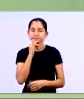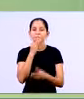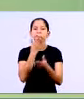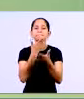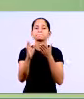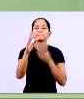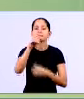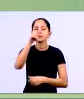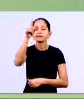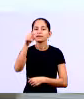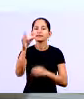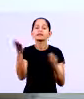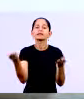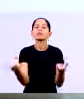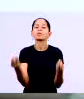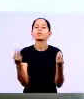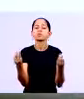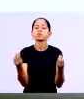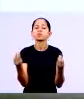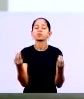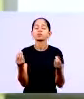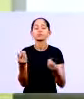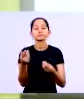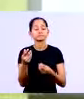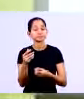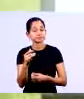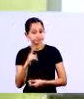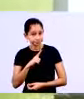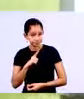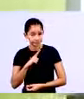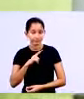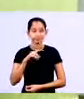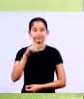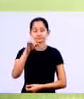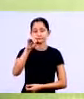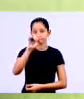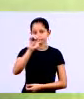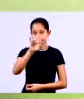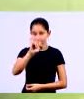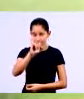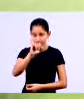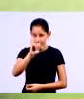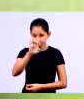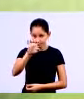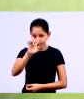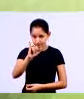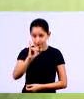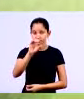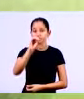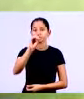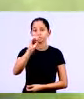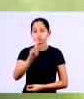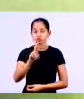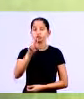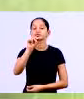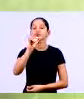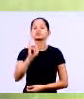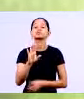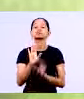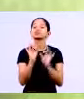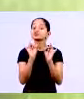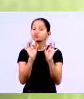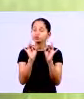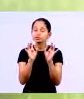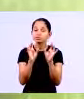perdeu o acento, as paroxítonas com ei, oi, i, o ditongo, i e u. Se eu